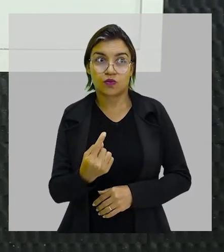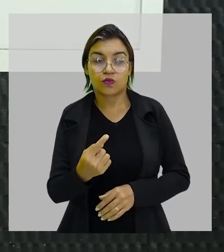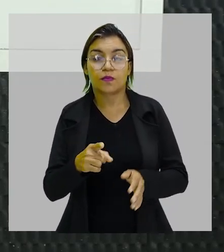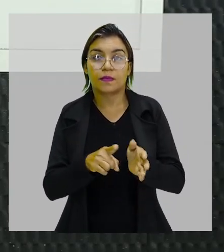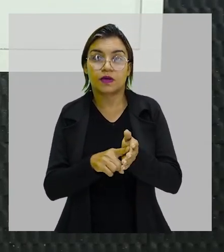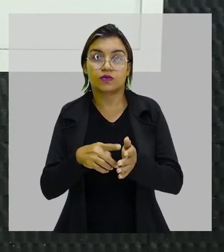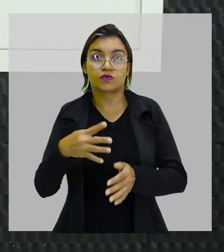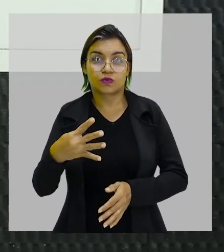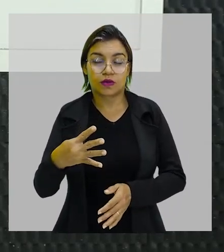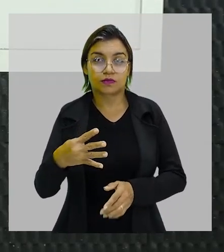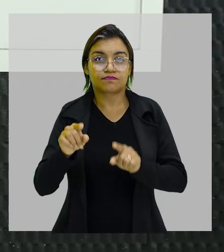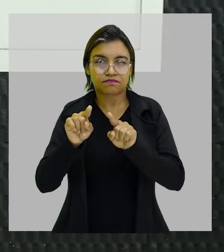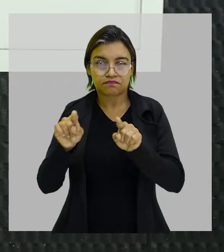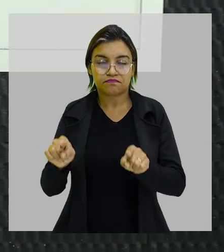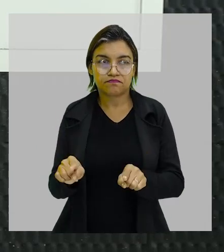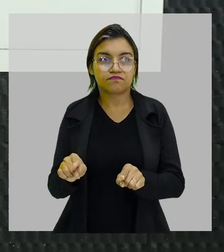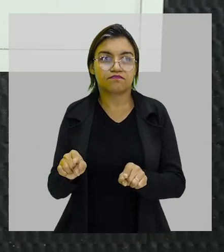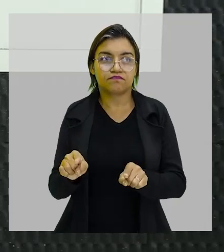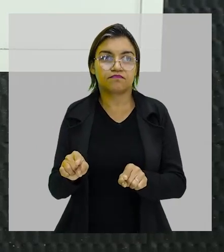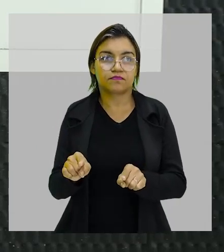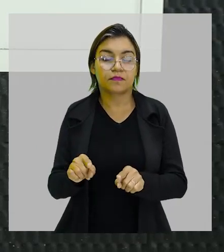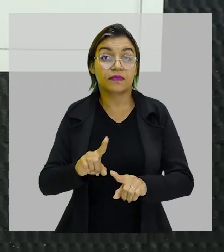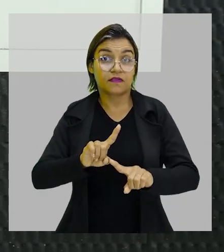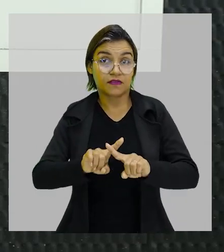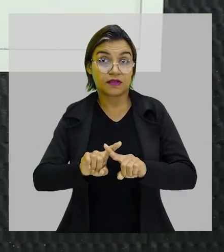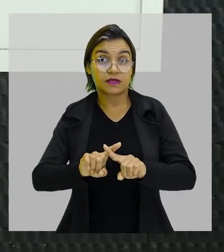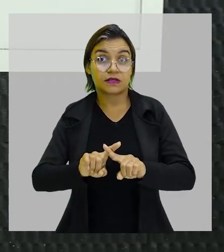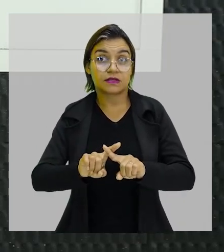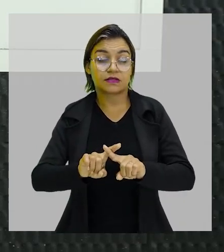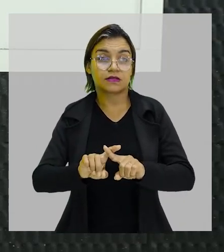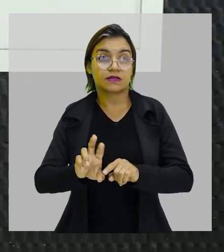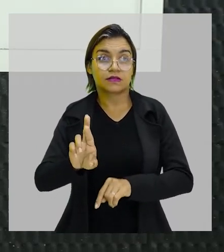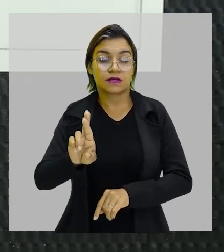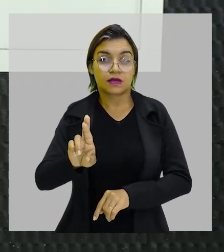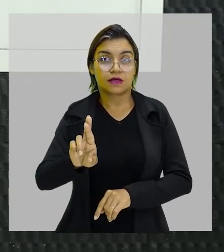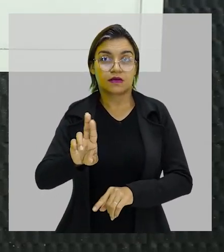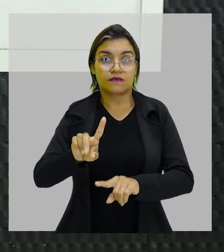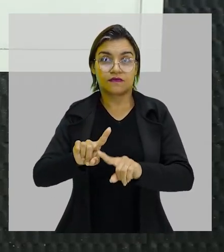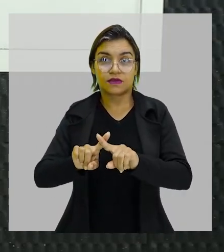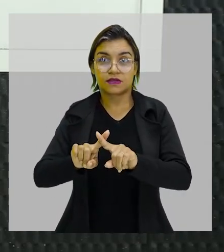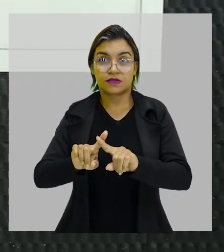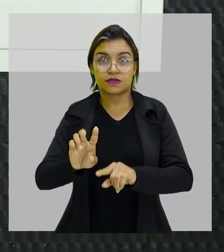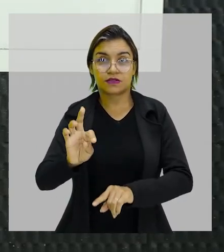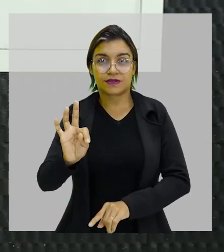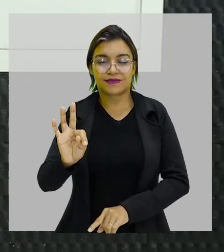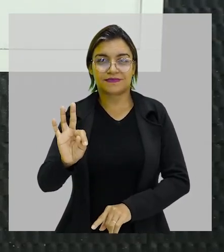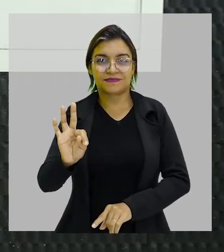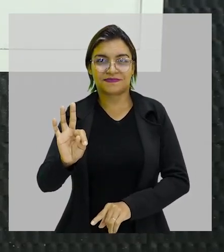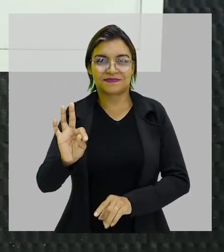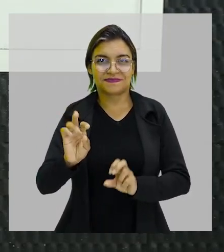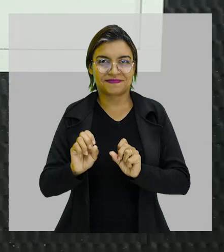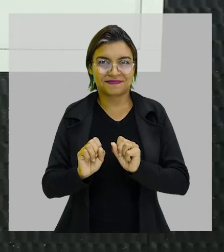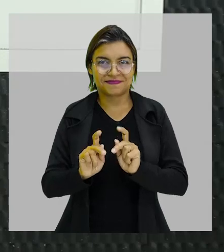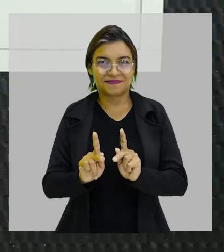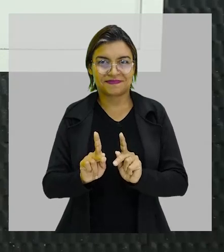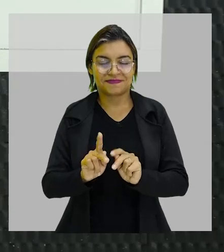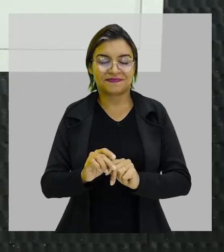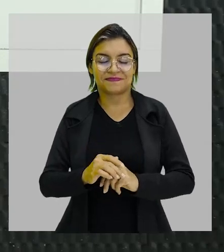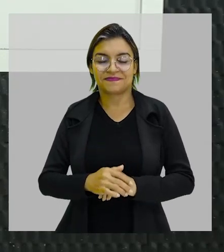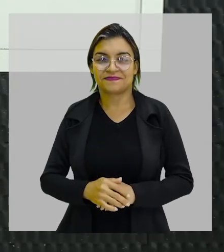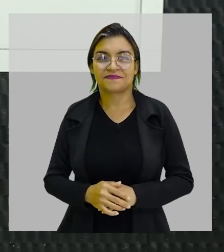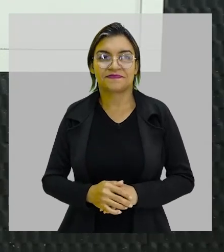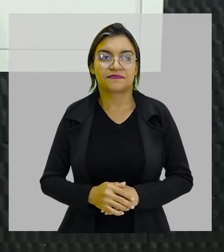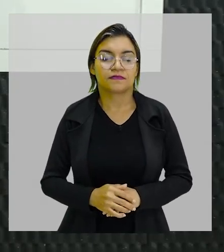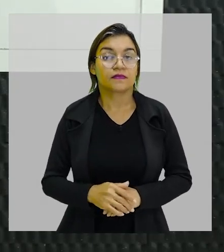entre parênteses, vezes R vezes T. Certo? Percebam